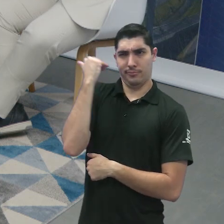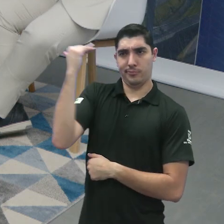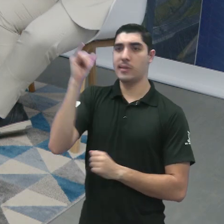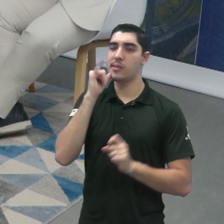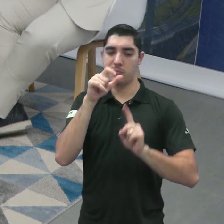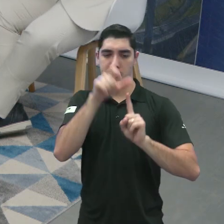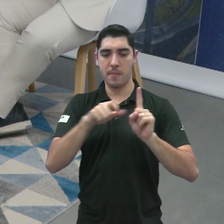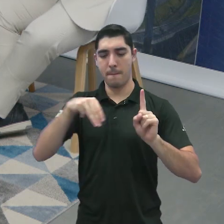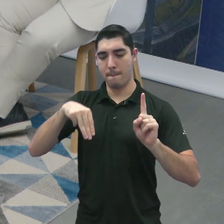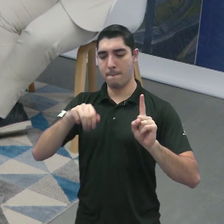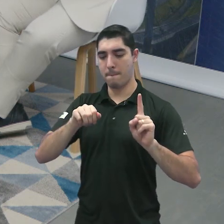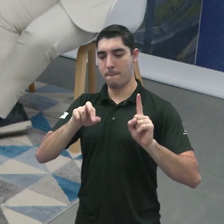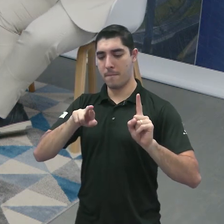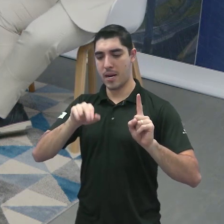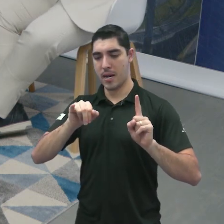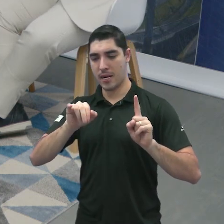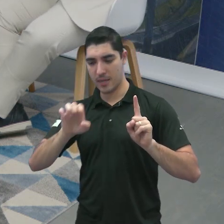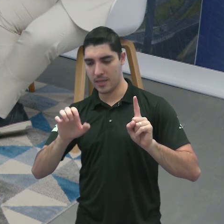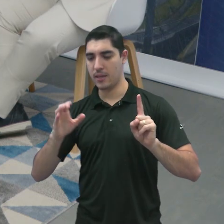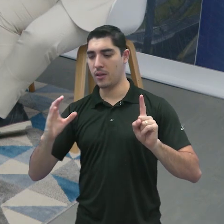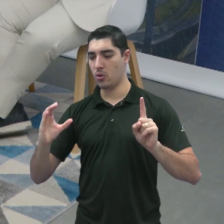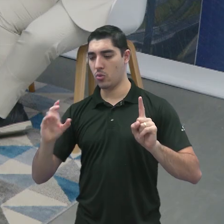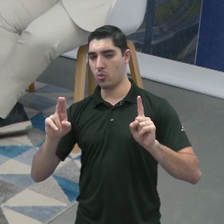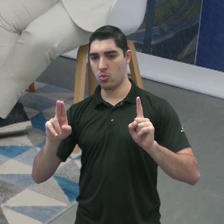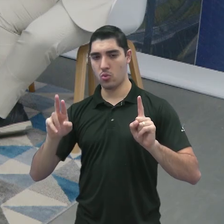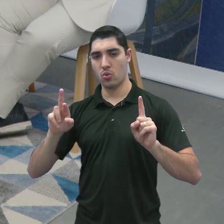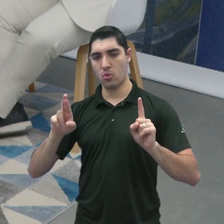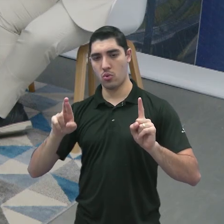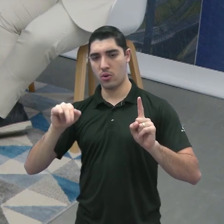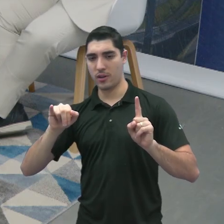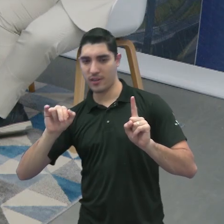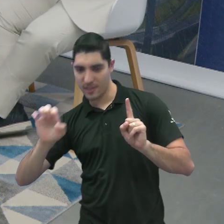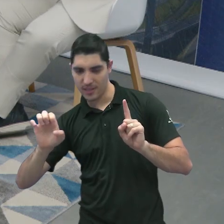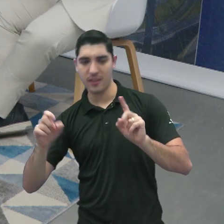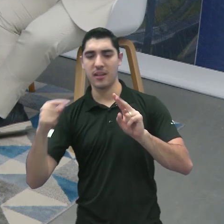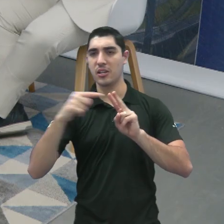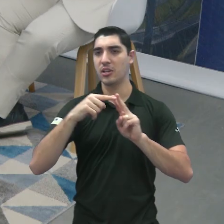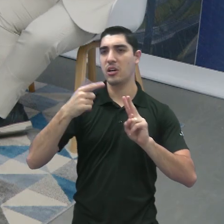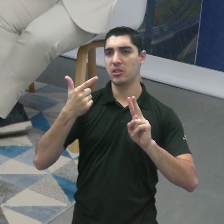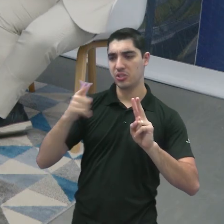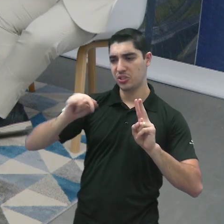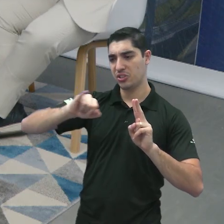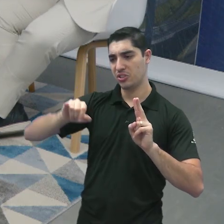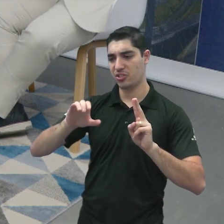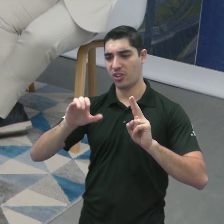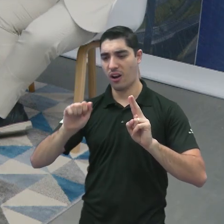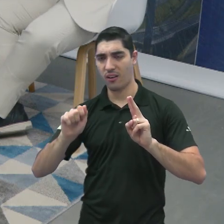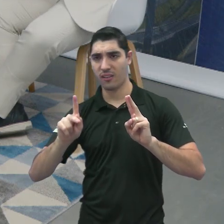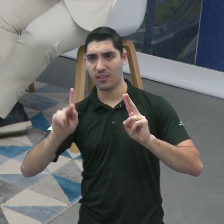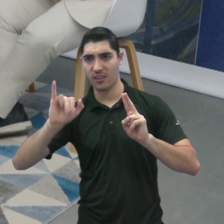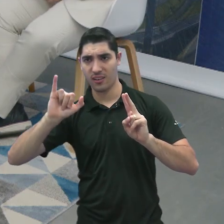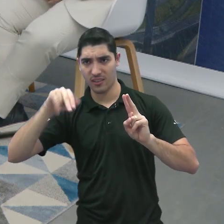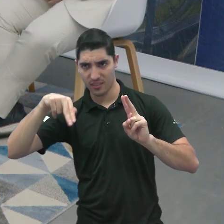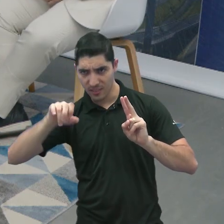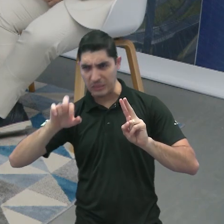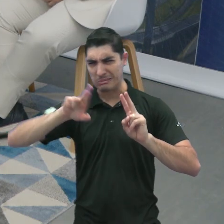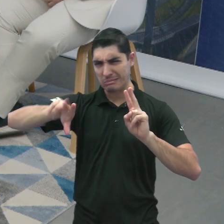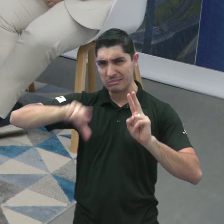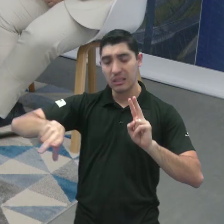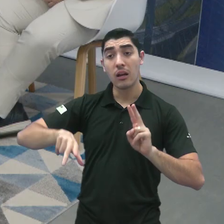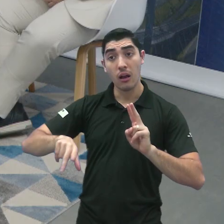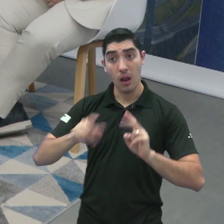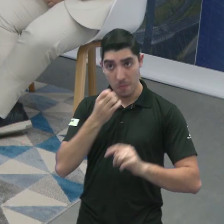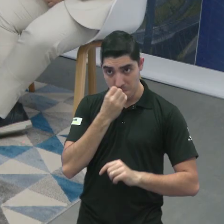Rosalind Franklin ainda influenciam meninas, né, na sua opinião, que querem seguir na carreira científica?